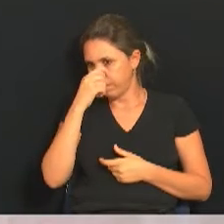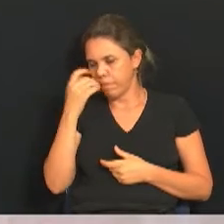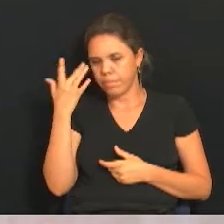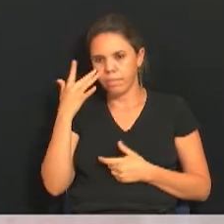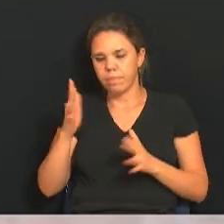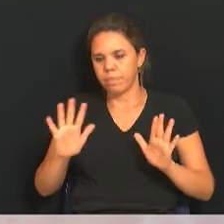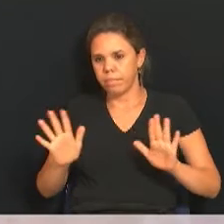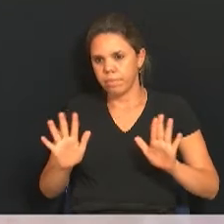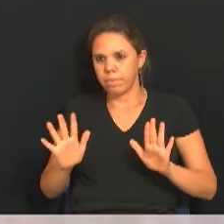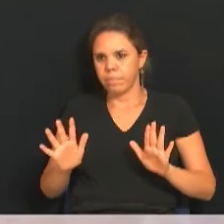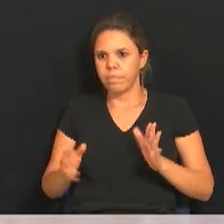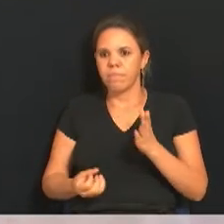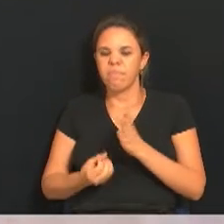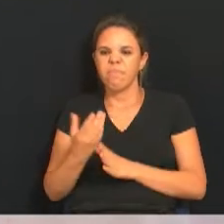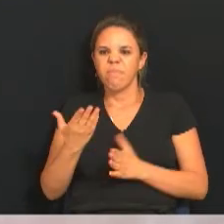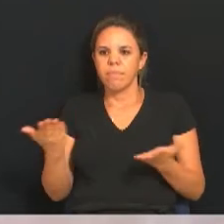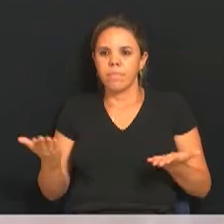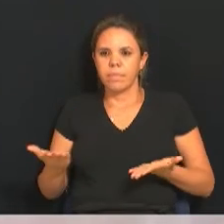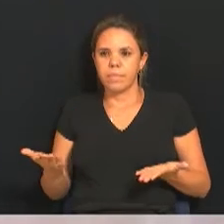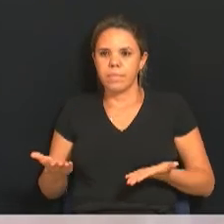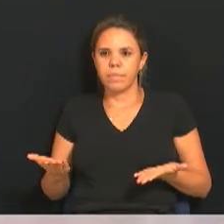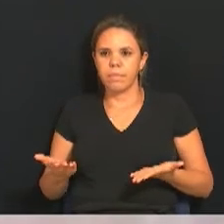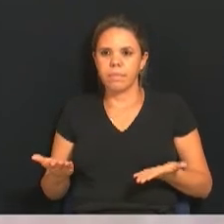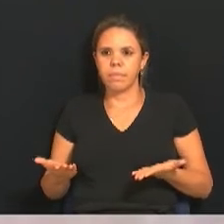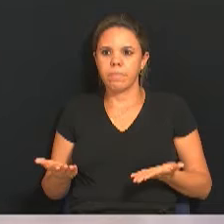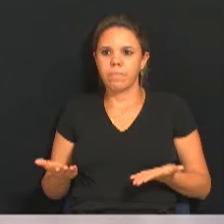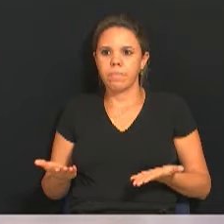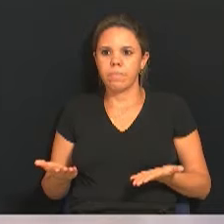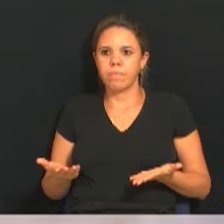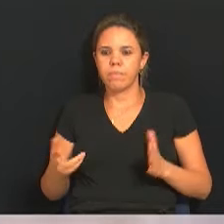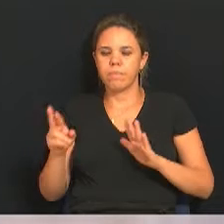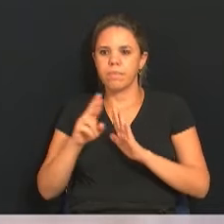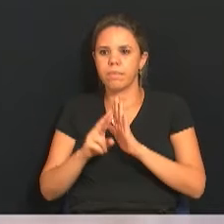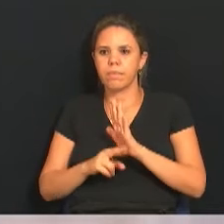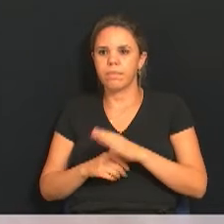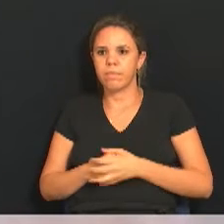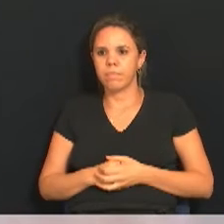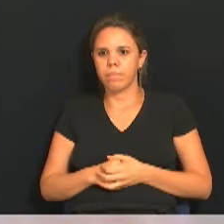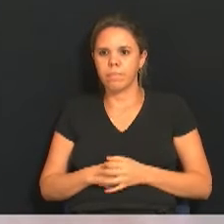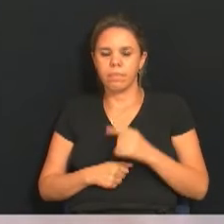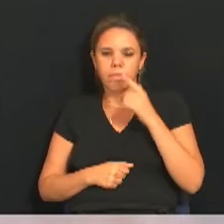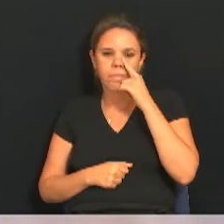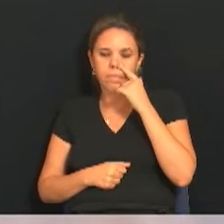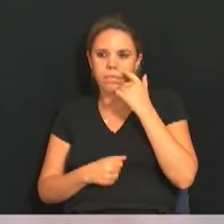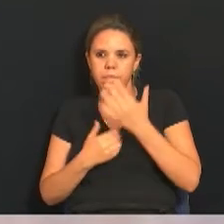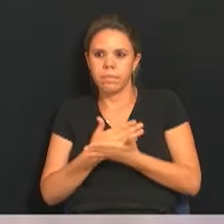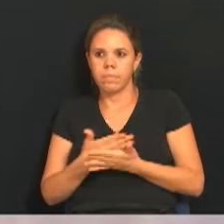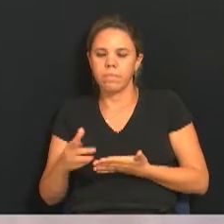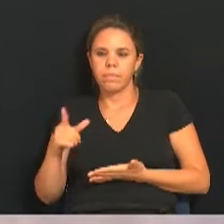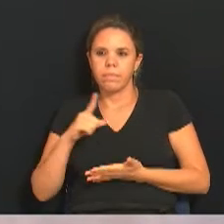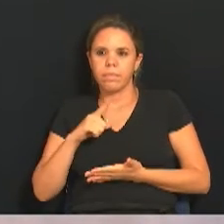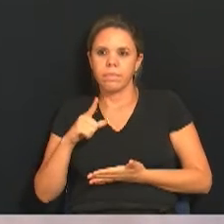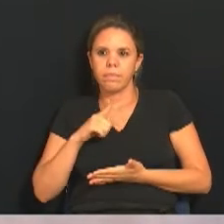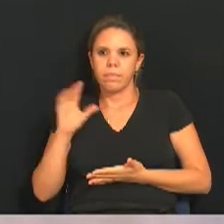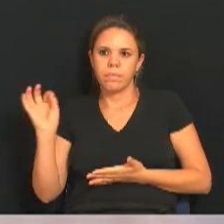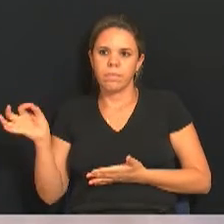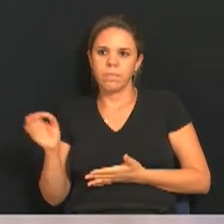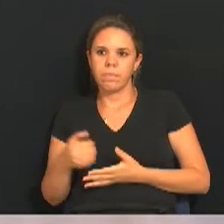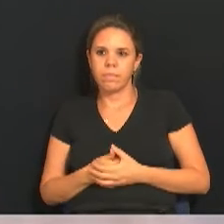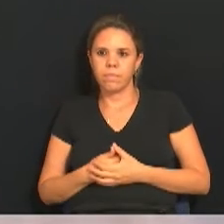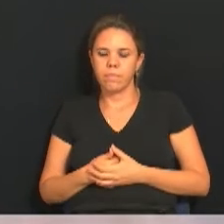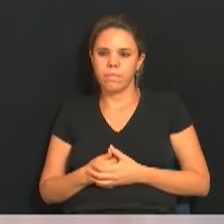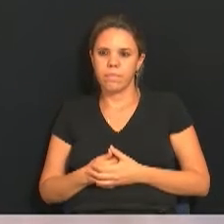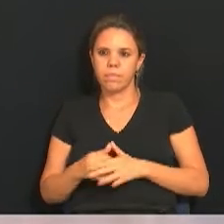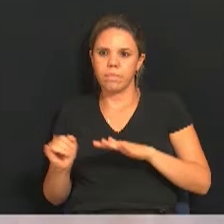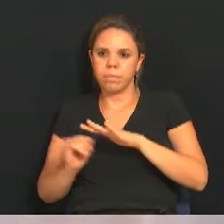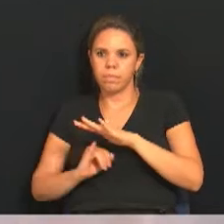a origem. Agora, com esta normatização, começa a se ter uma certeza de que são